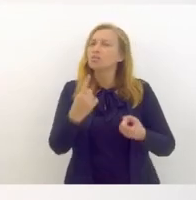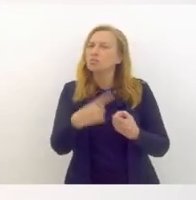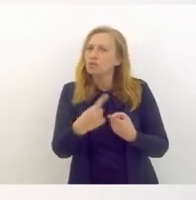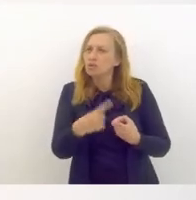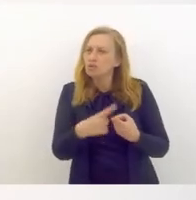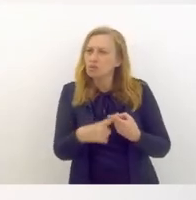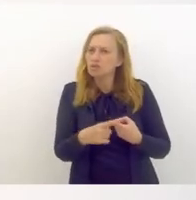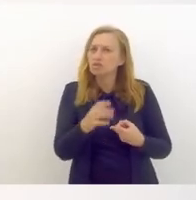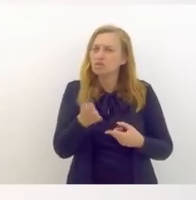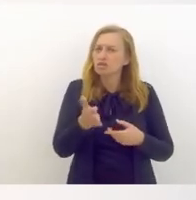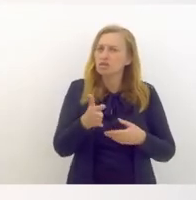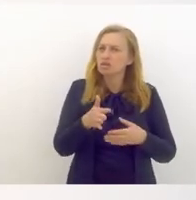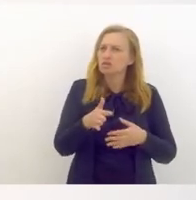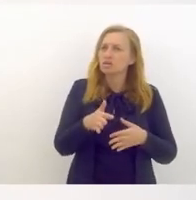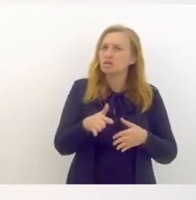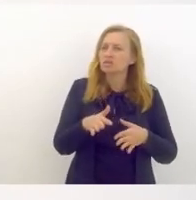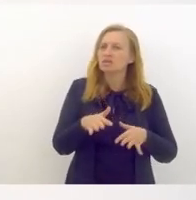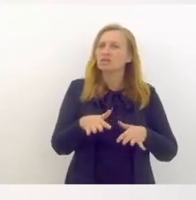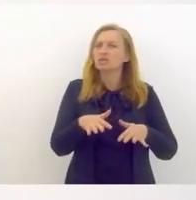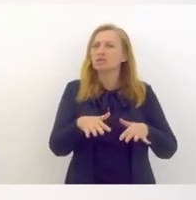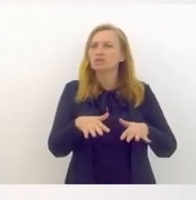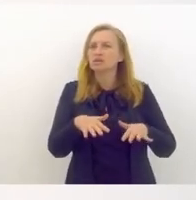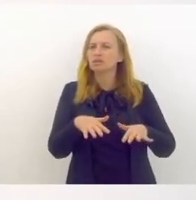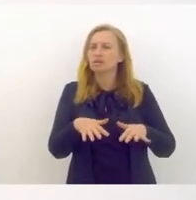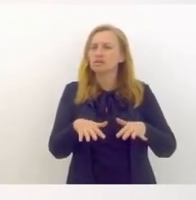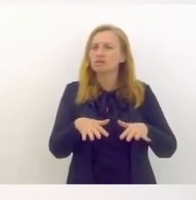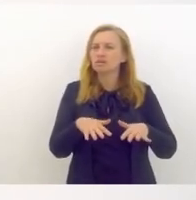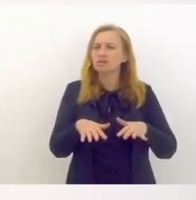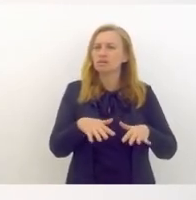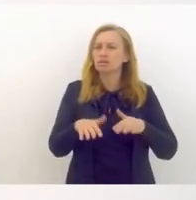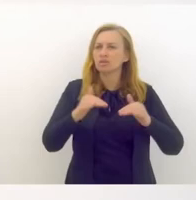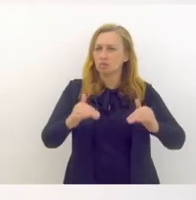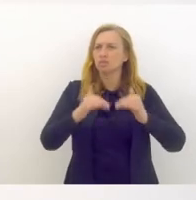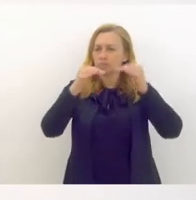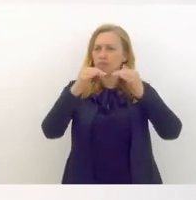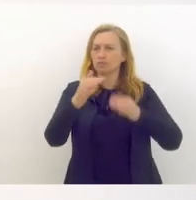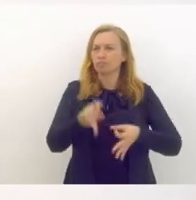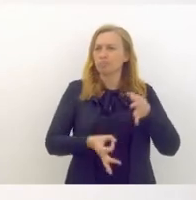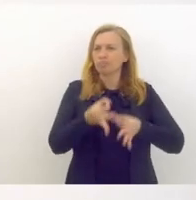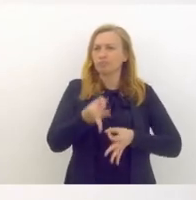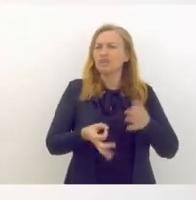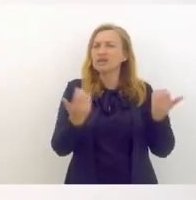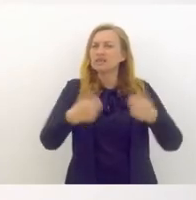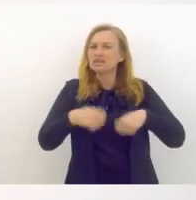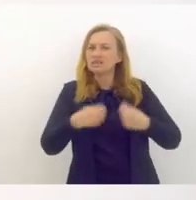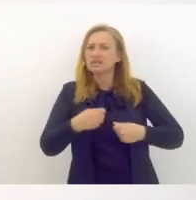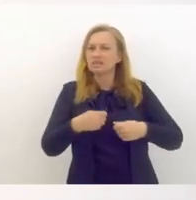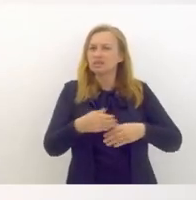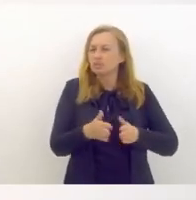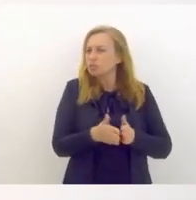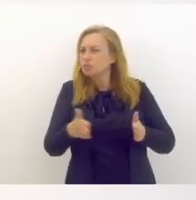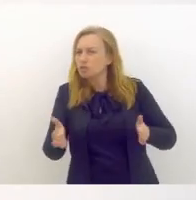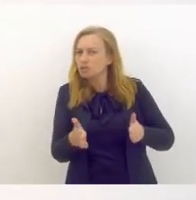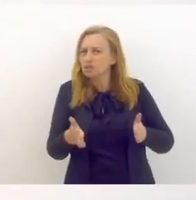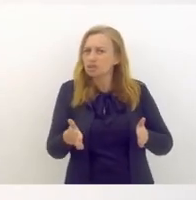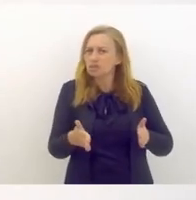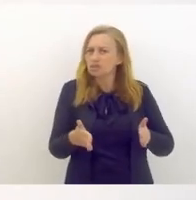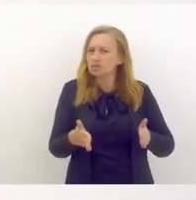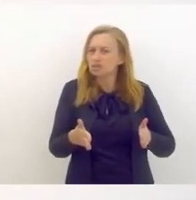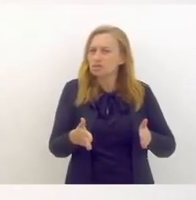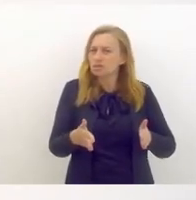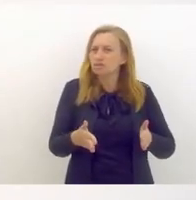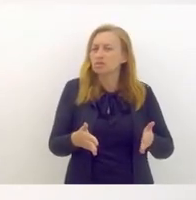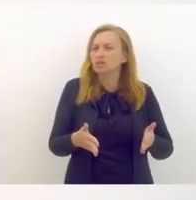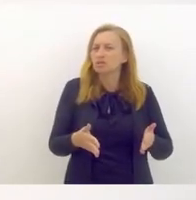tem manifestações do Supremo anteriores de que essa recategorização ela necessita de um processo rigoroso